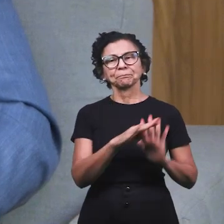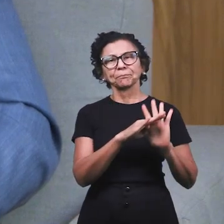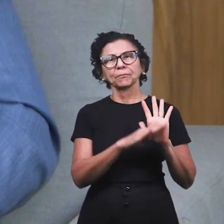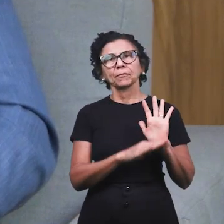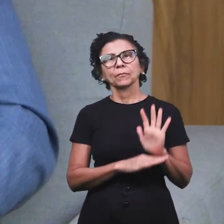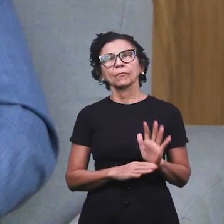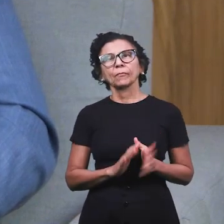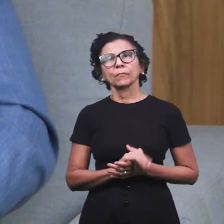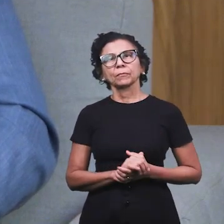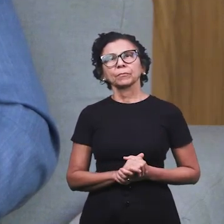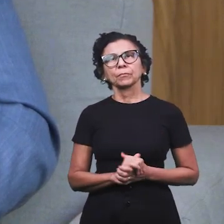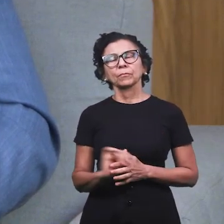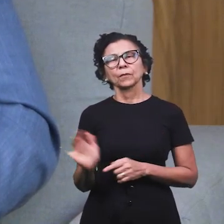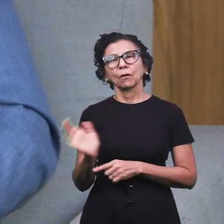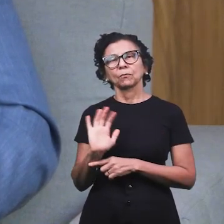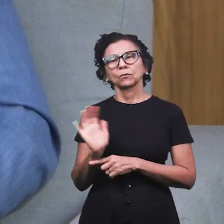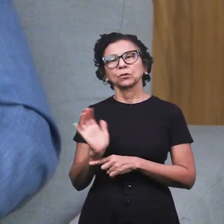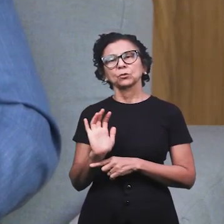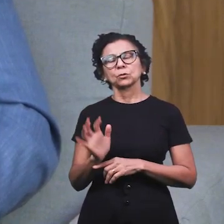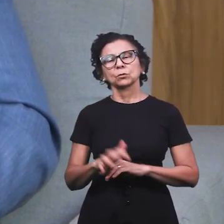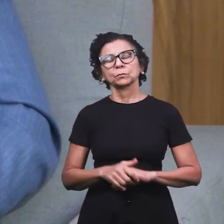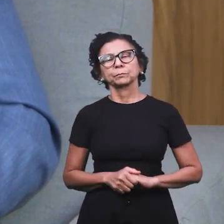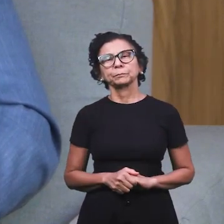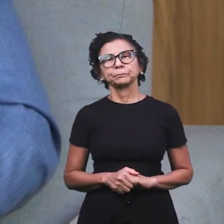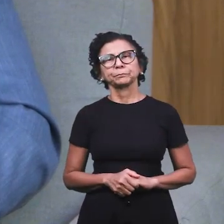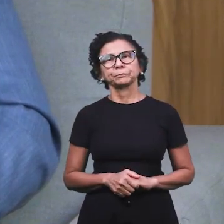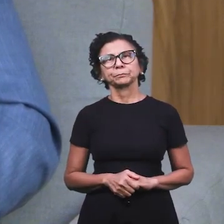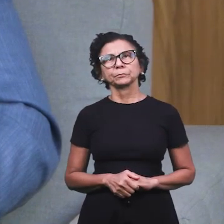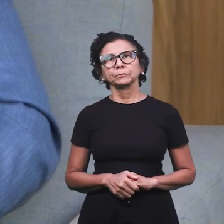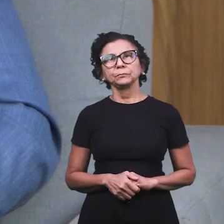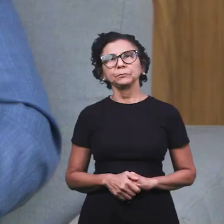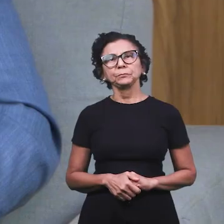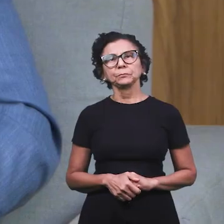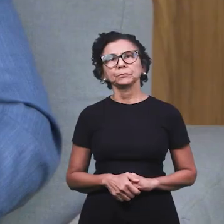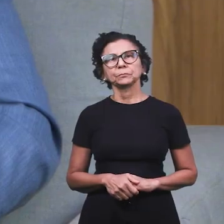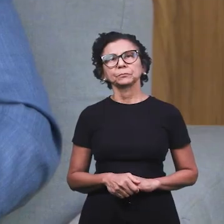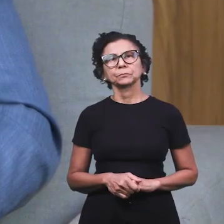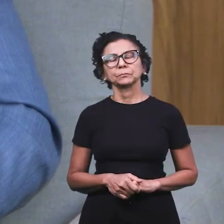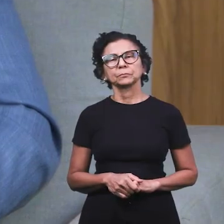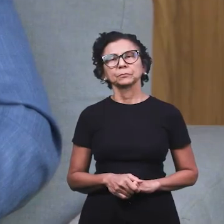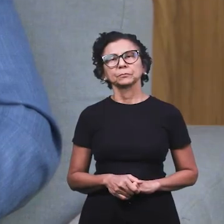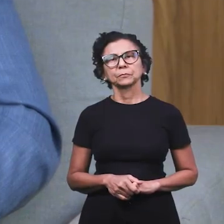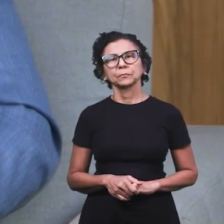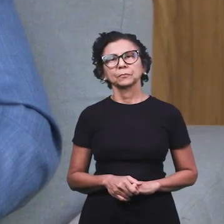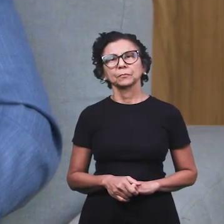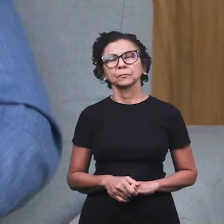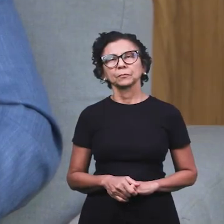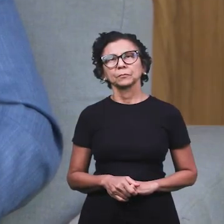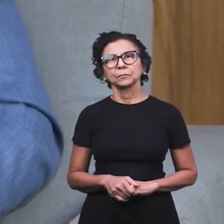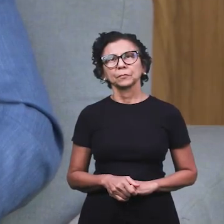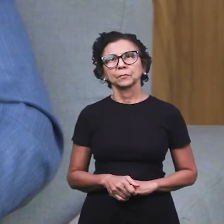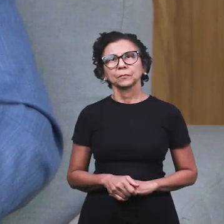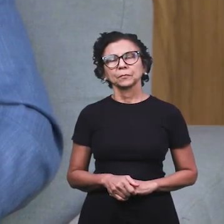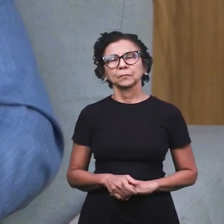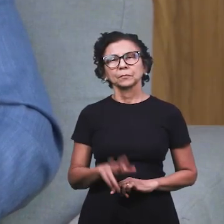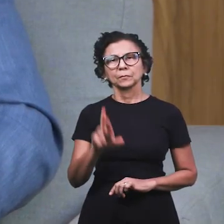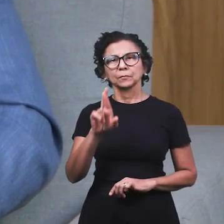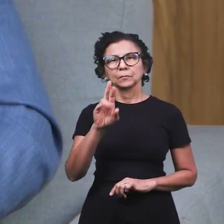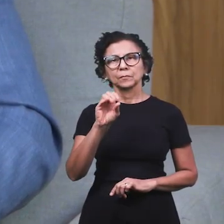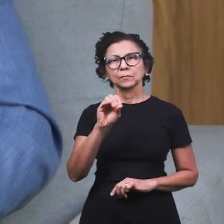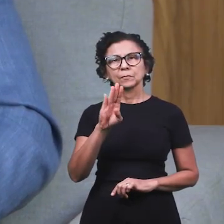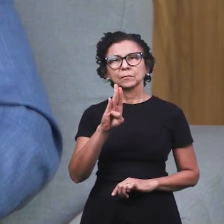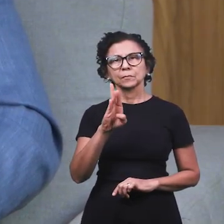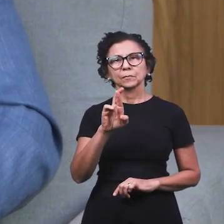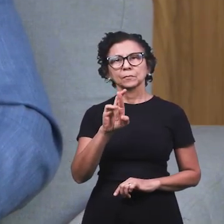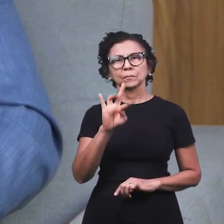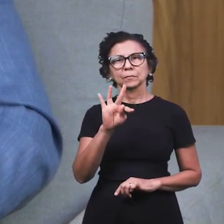e vamos exibir mais vídeos dos nossos irmãos idosos. E agora nós vamos assistir aqui o vídeo do nosso irmão Roberto,